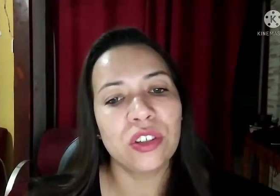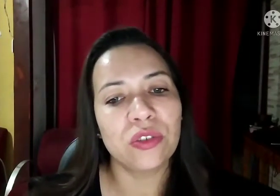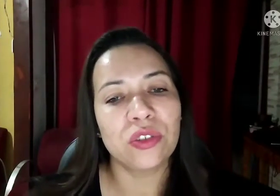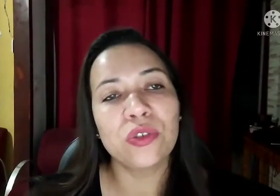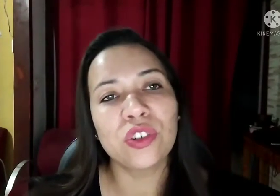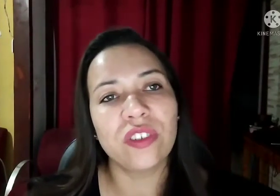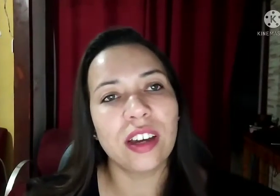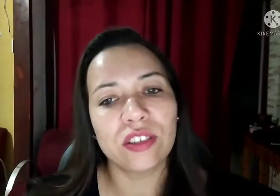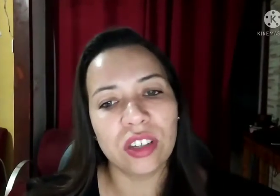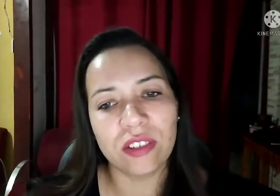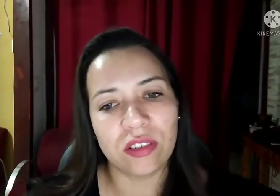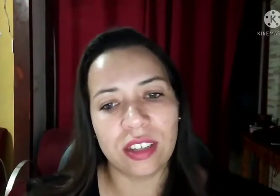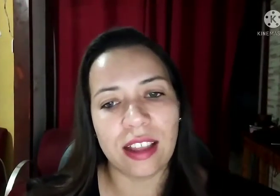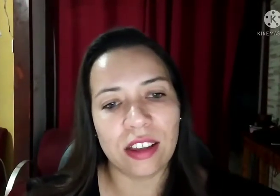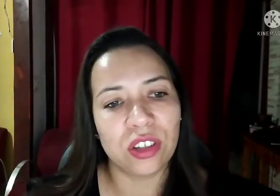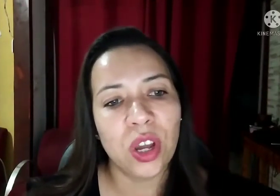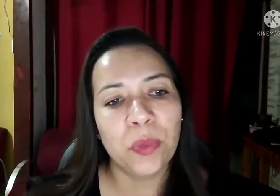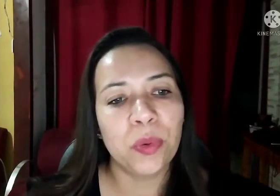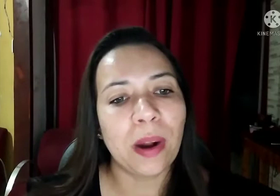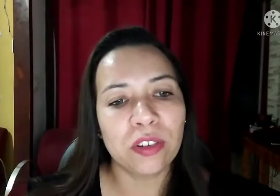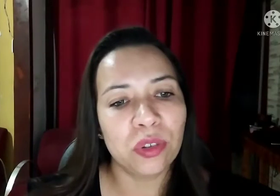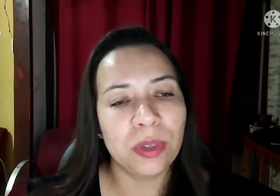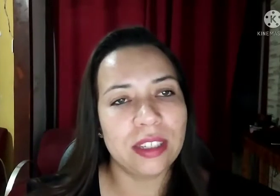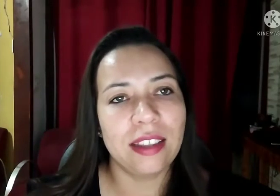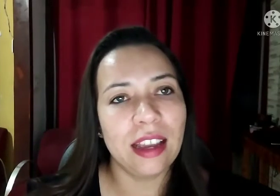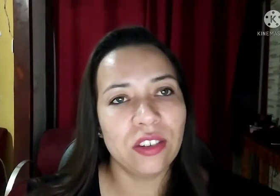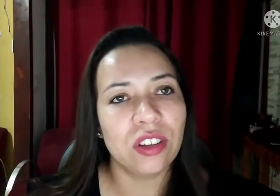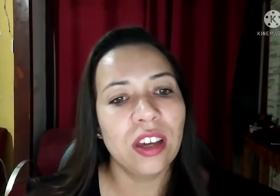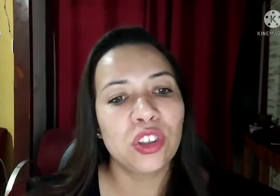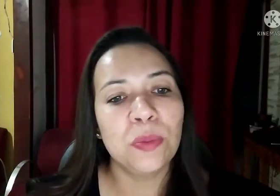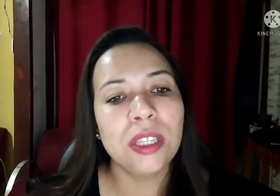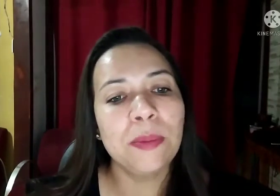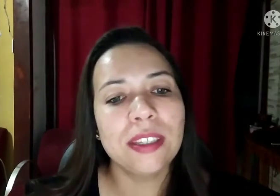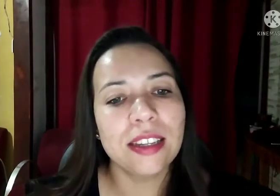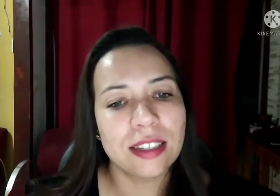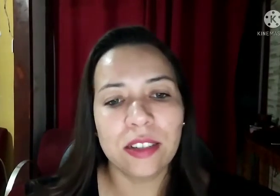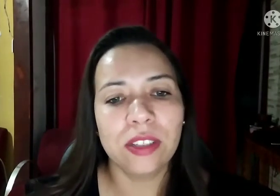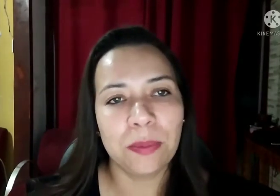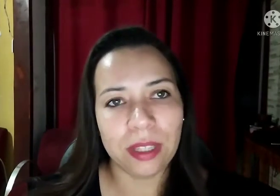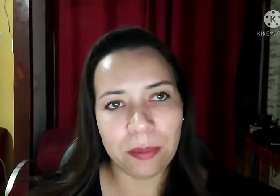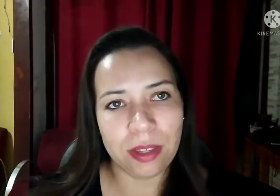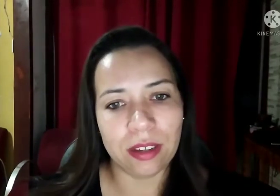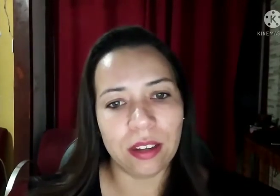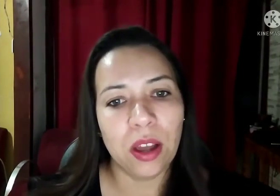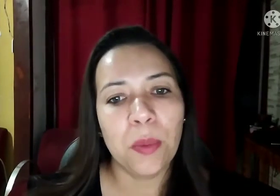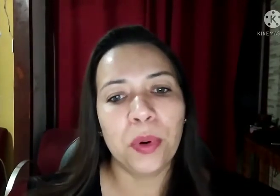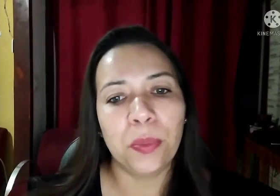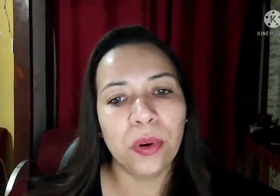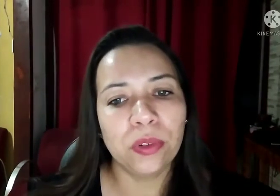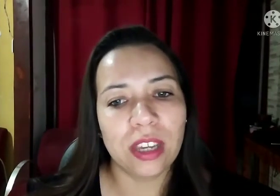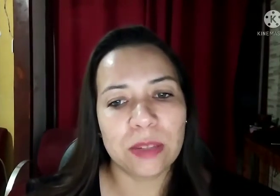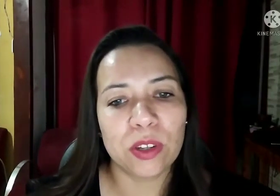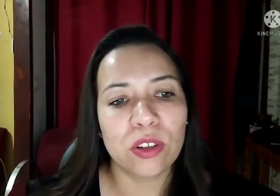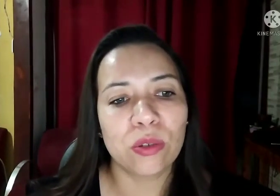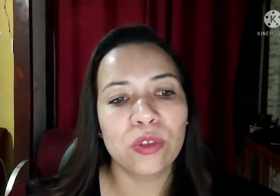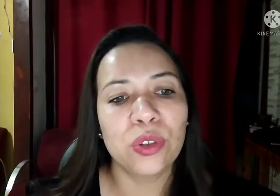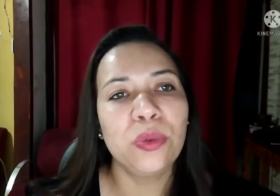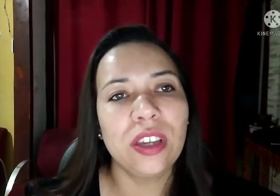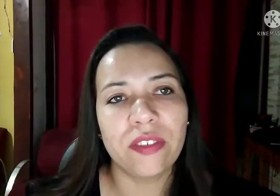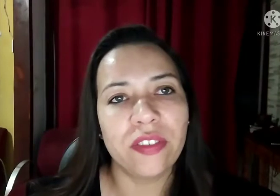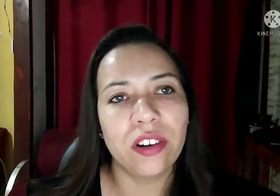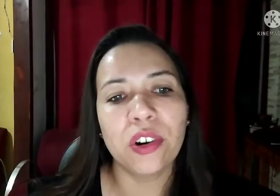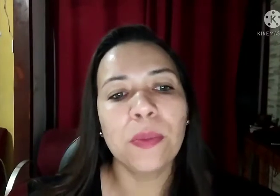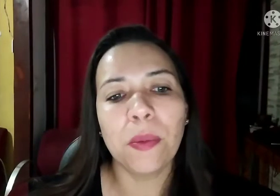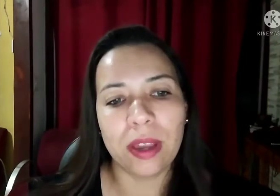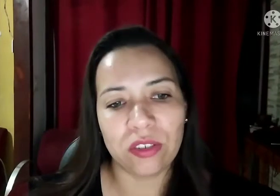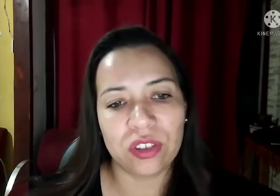instaura o sentido de justificativa à sociedade, por parte do presidente, de minimização da epidemia, propondo que as pessoas